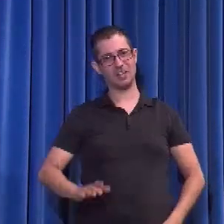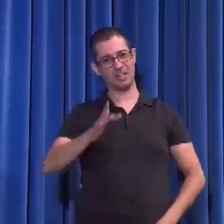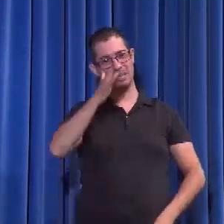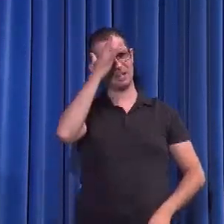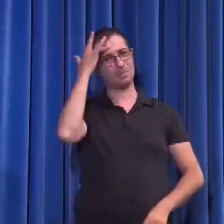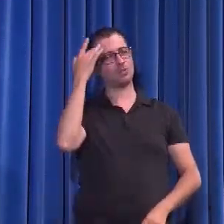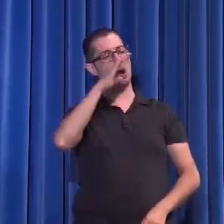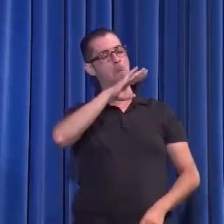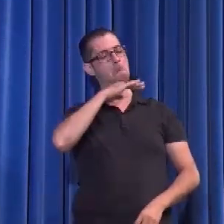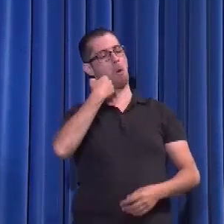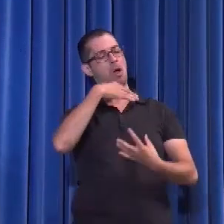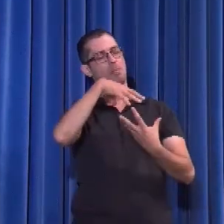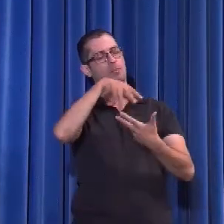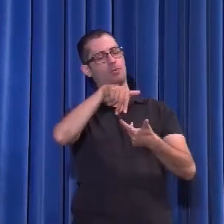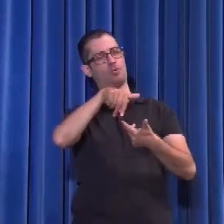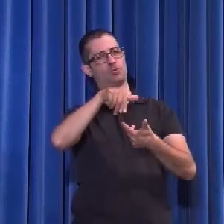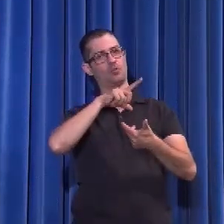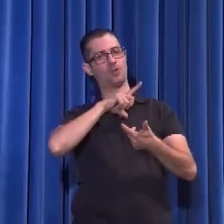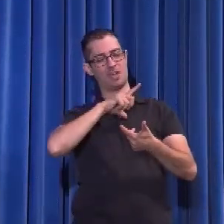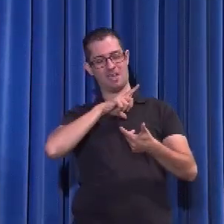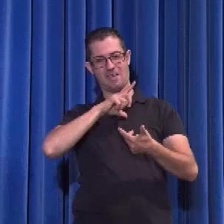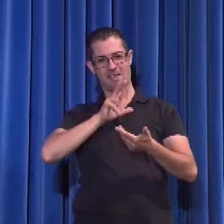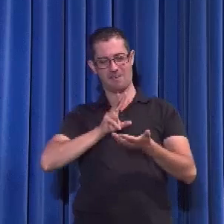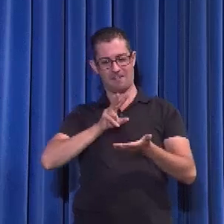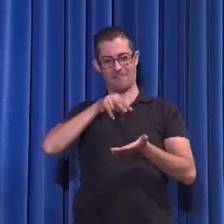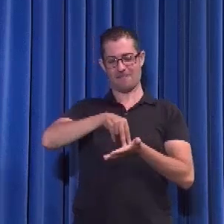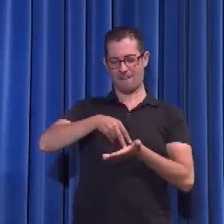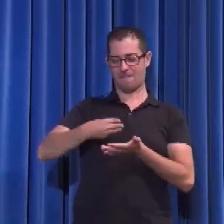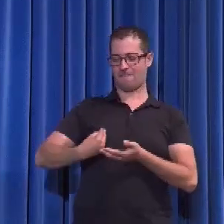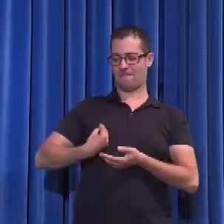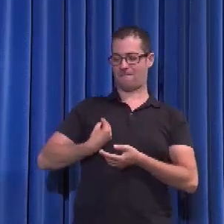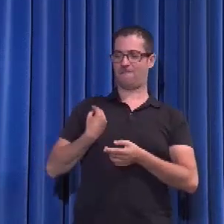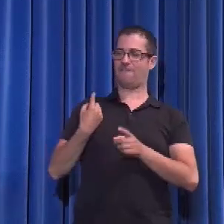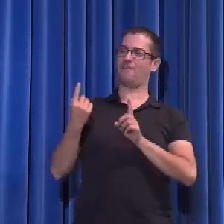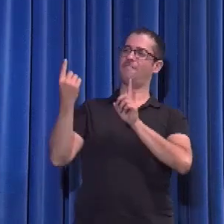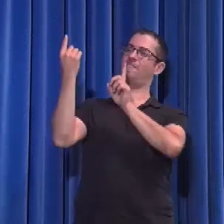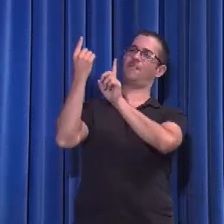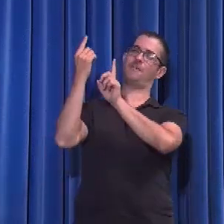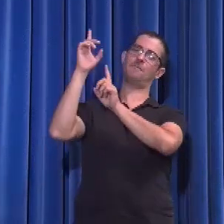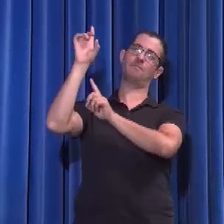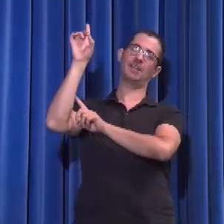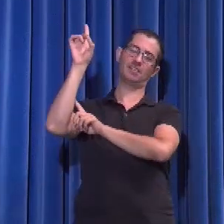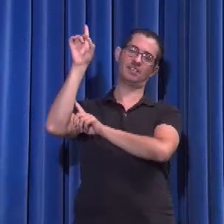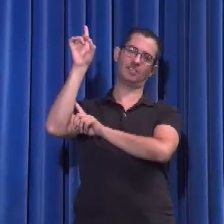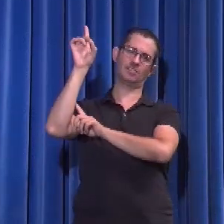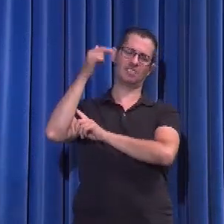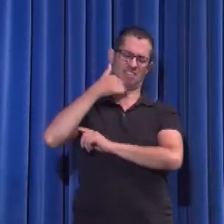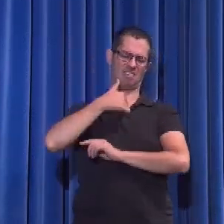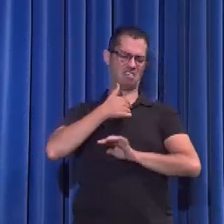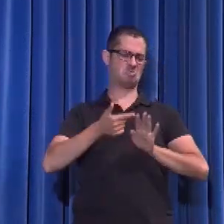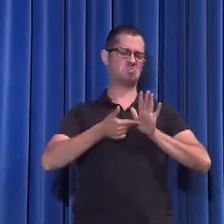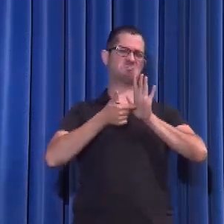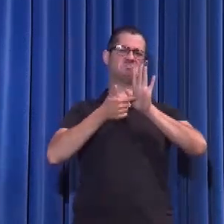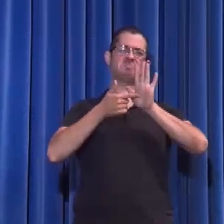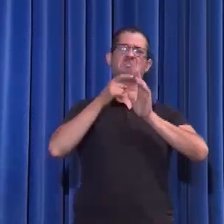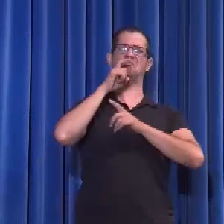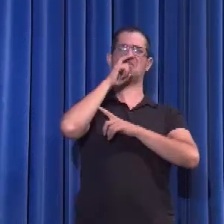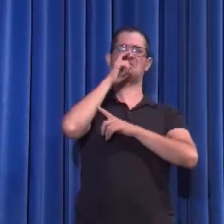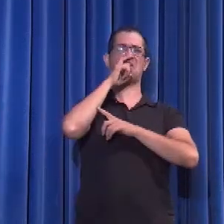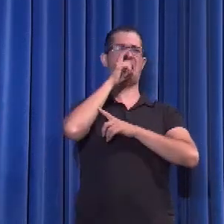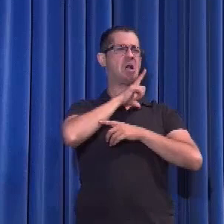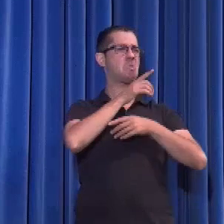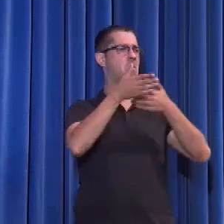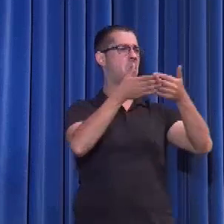mundo e vive para Deus. Longe esteja de nós gloriarmos-nos em qualquer uma das